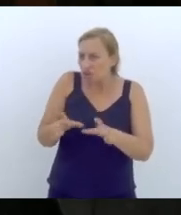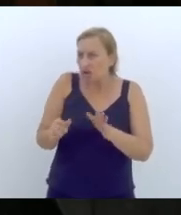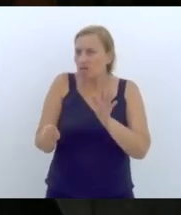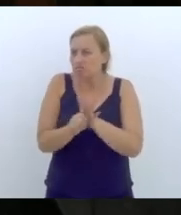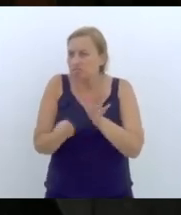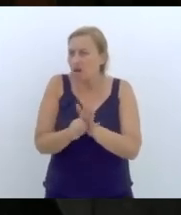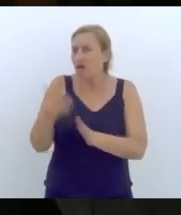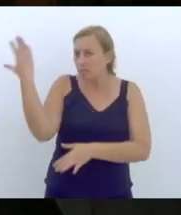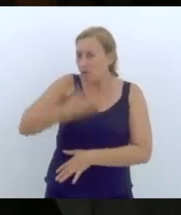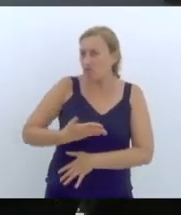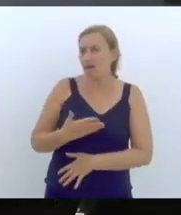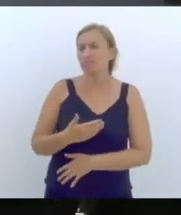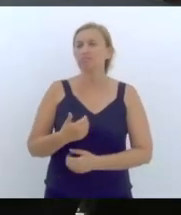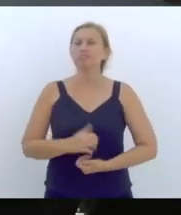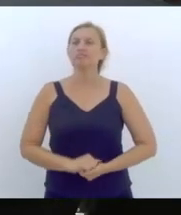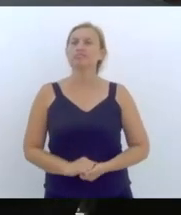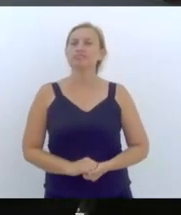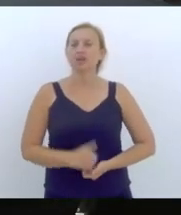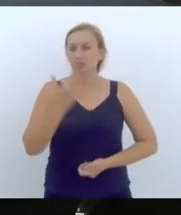presidente.